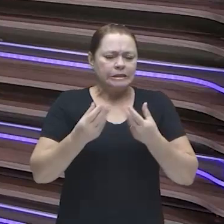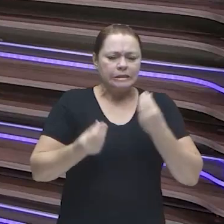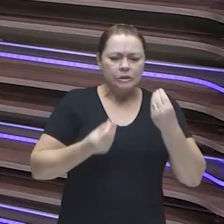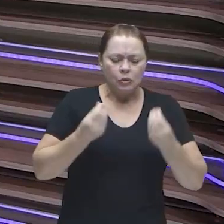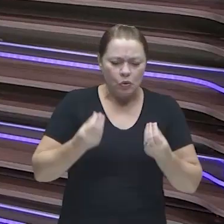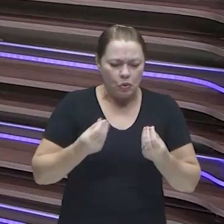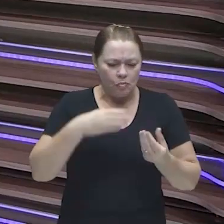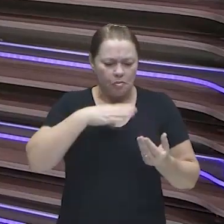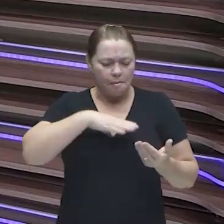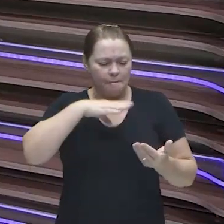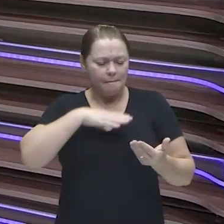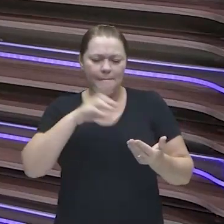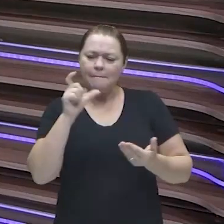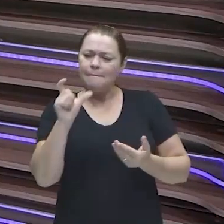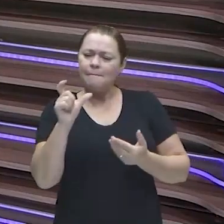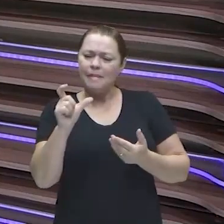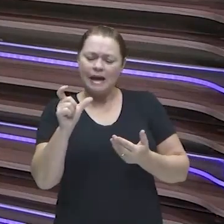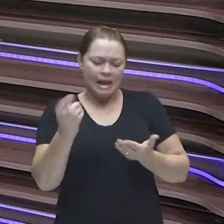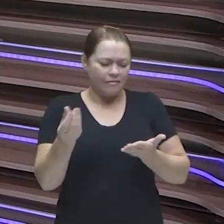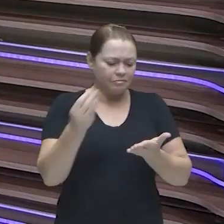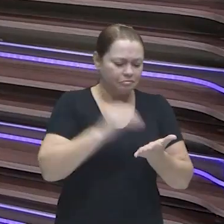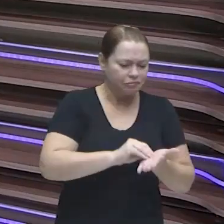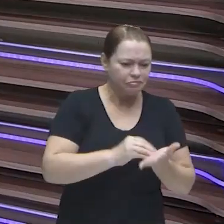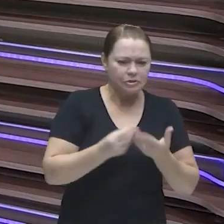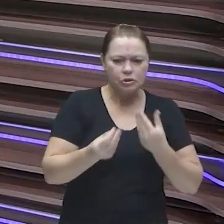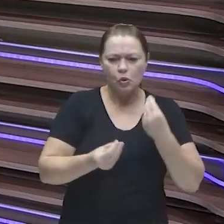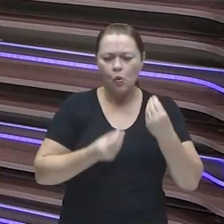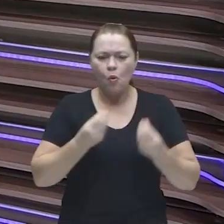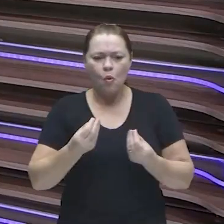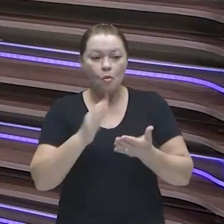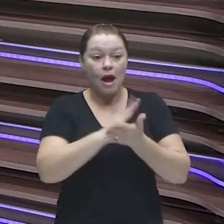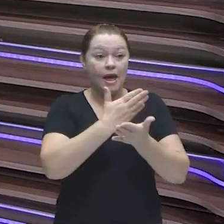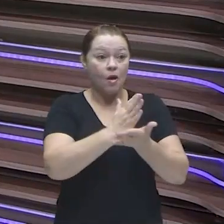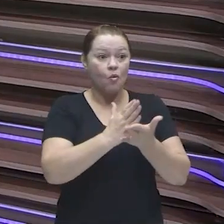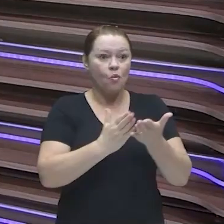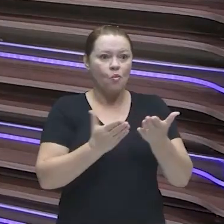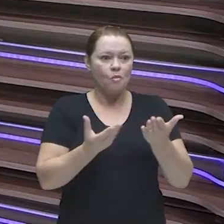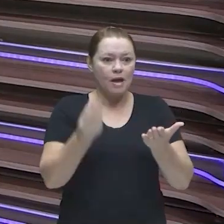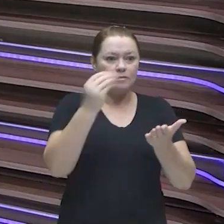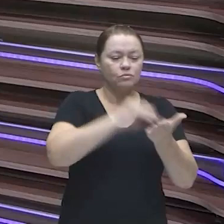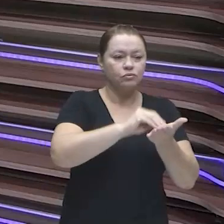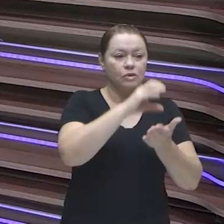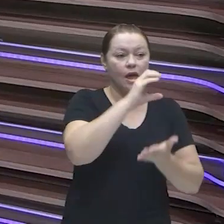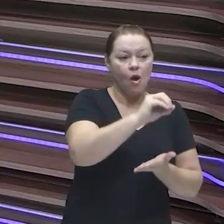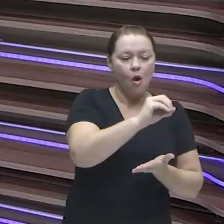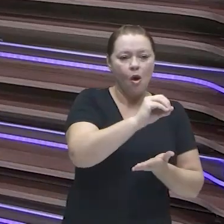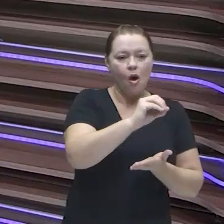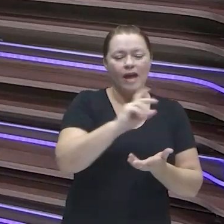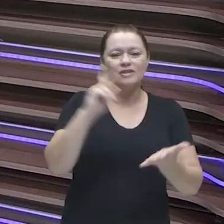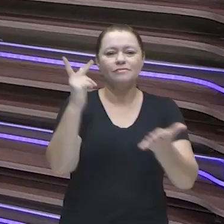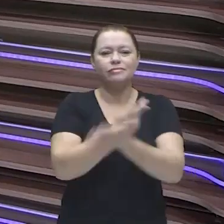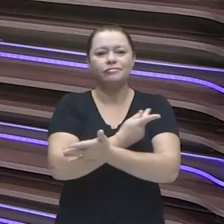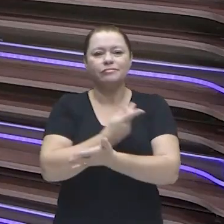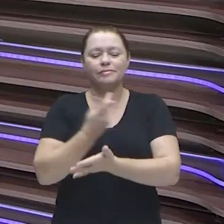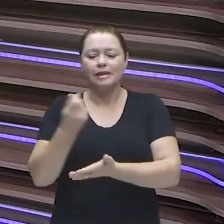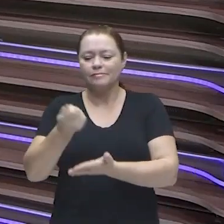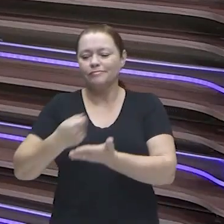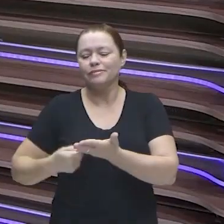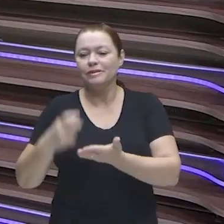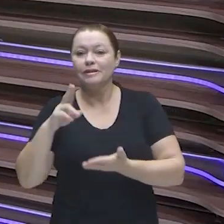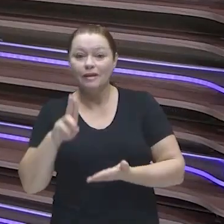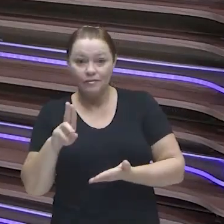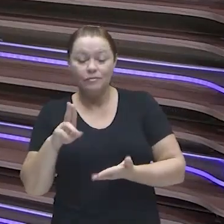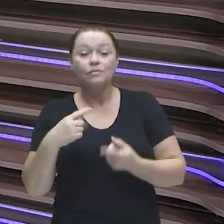palavras que são escritas com O, nós escrevemos com U, porque o som ele é semelhante. E,